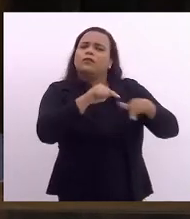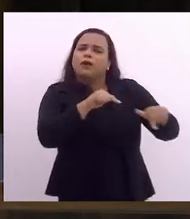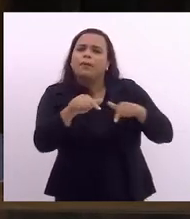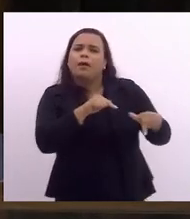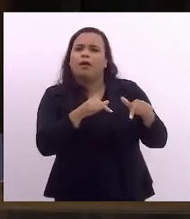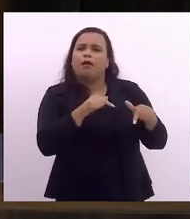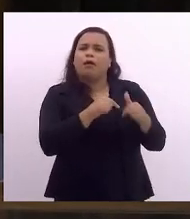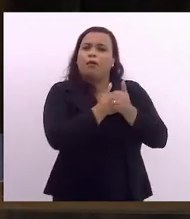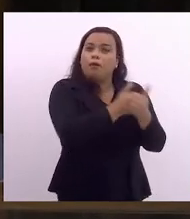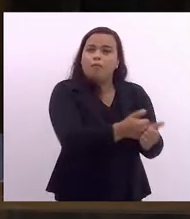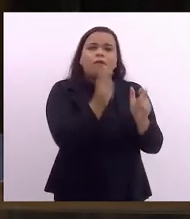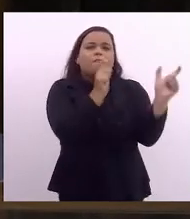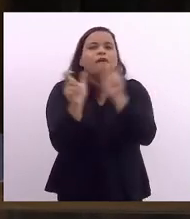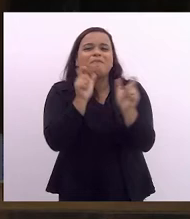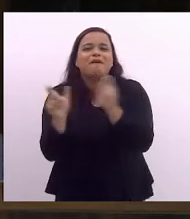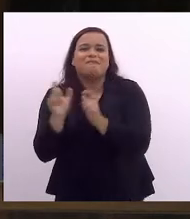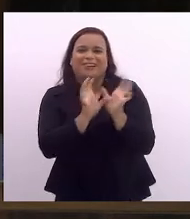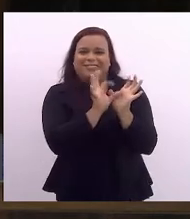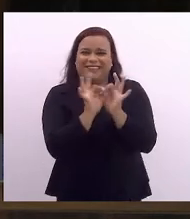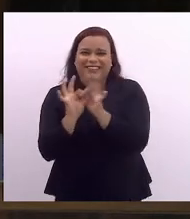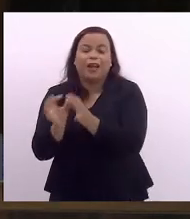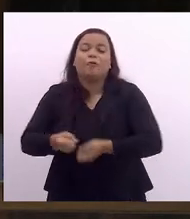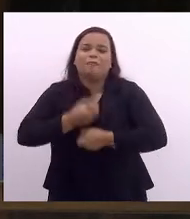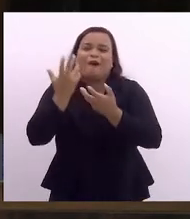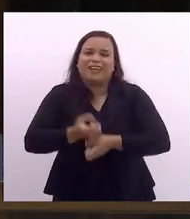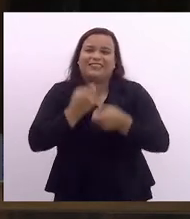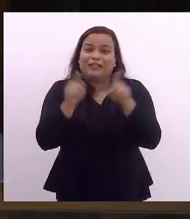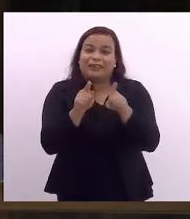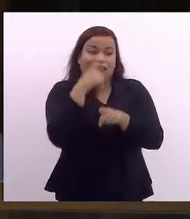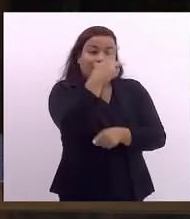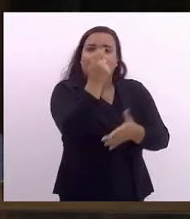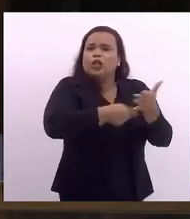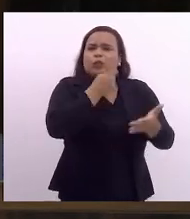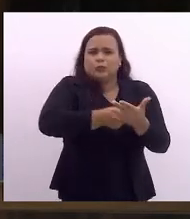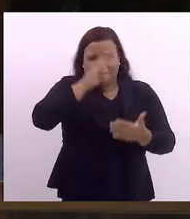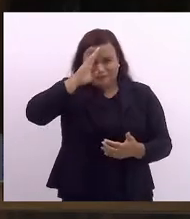acompanhem suas rimas, suas poesias e especialmente a sua luta.